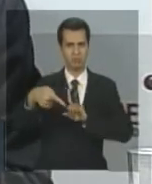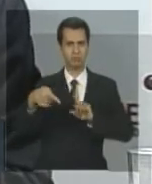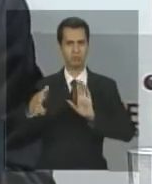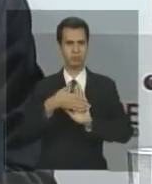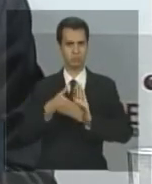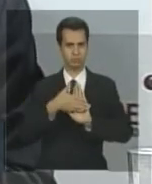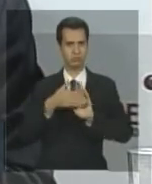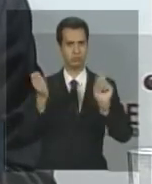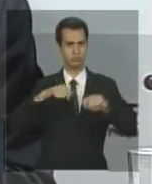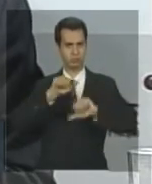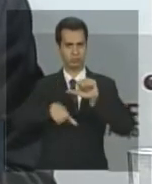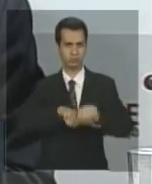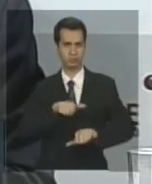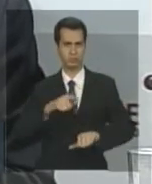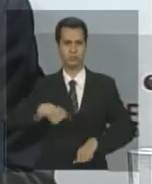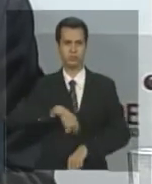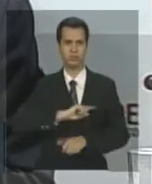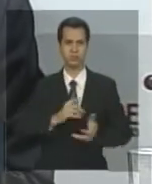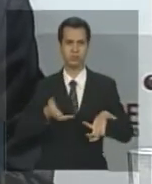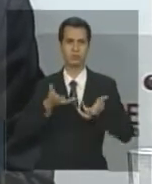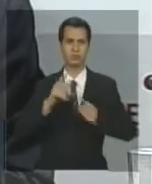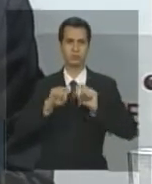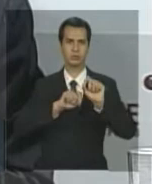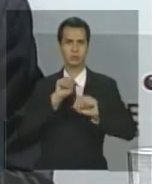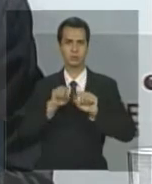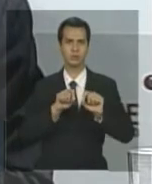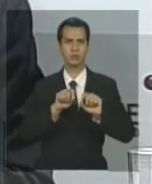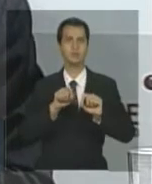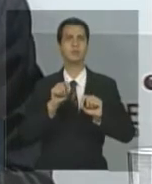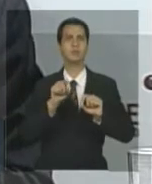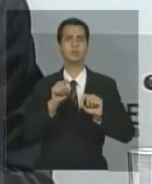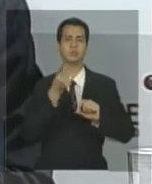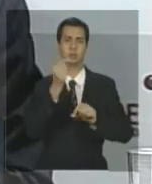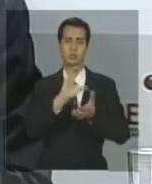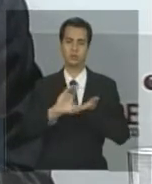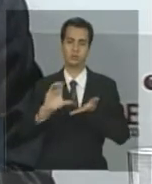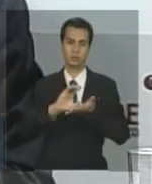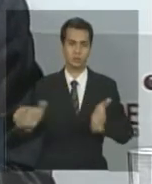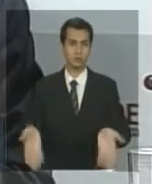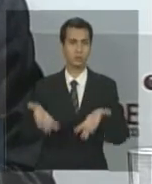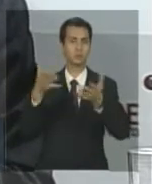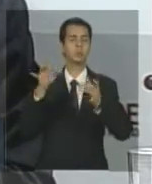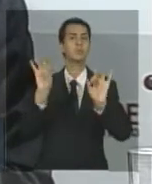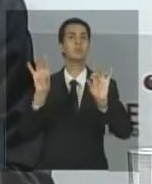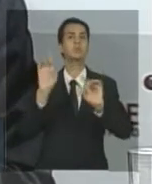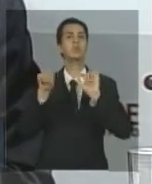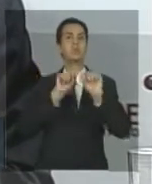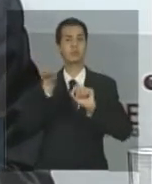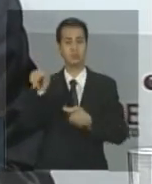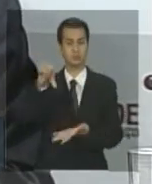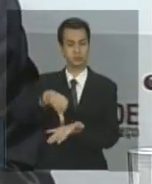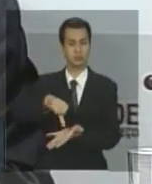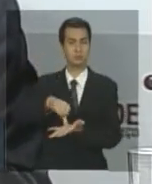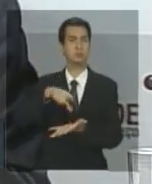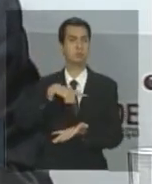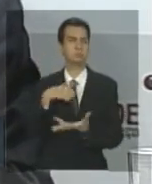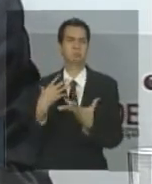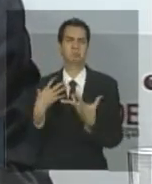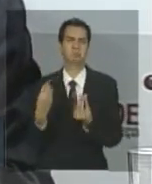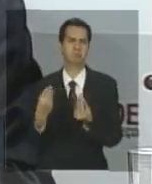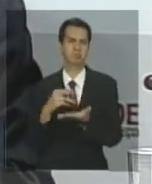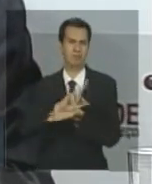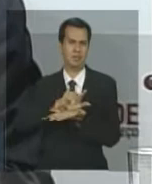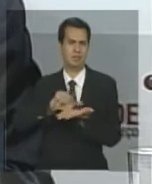mudança, que a gente possa dar um incentivo específico para os centros que, além de realizar muitos